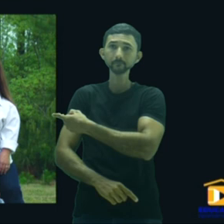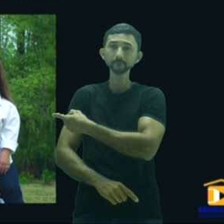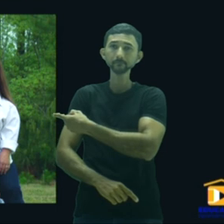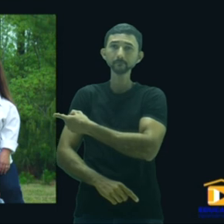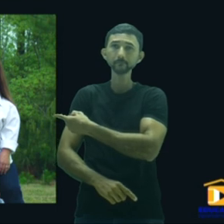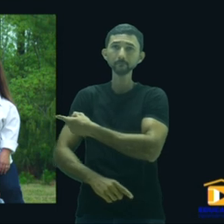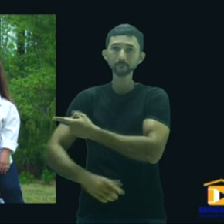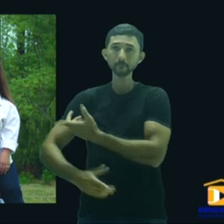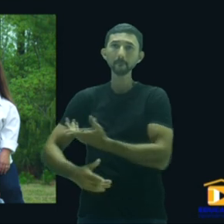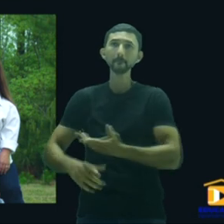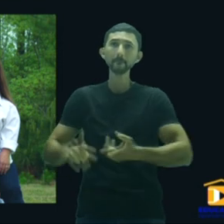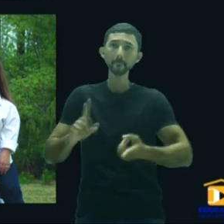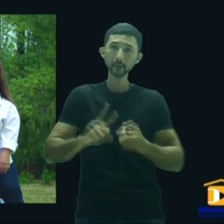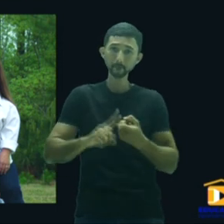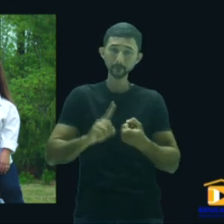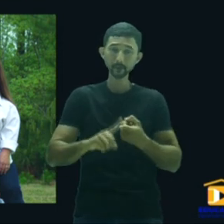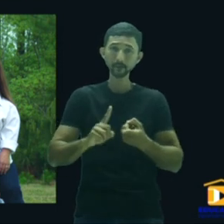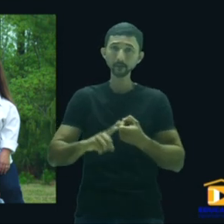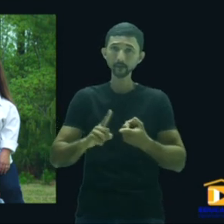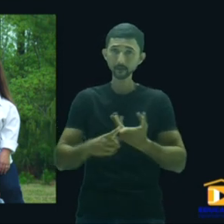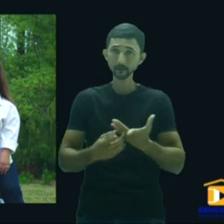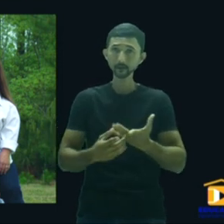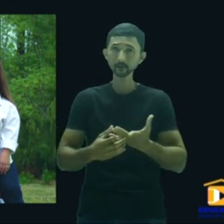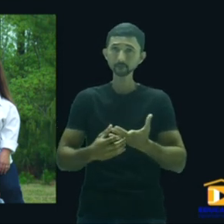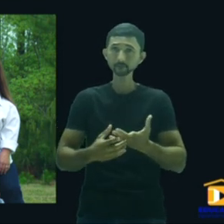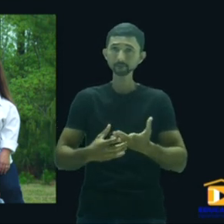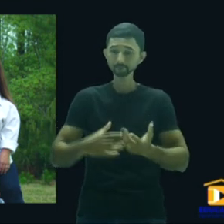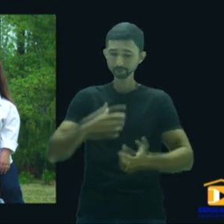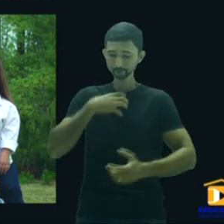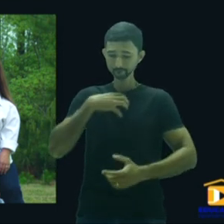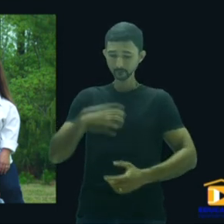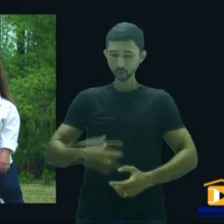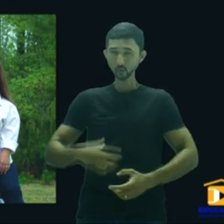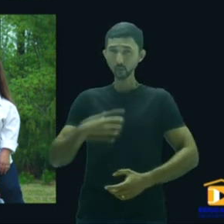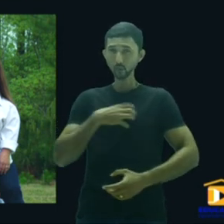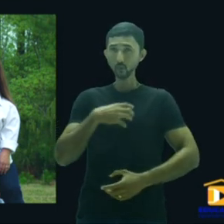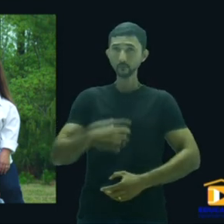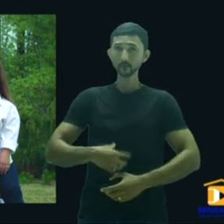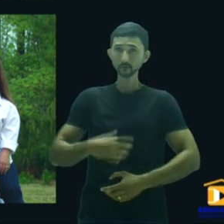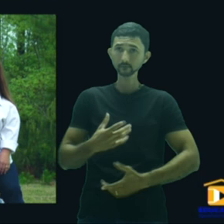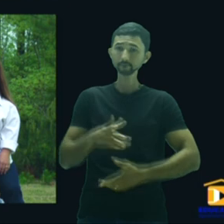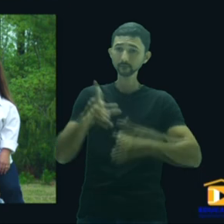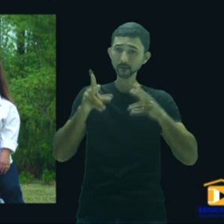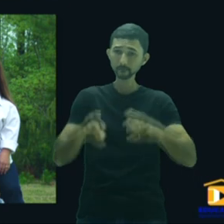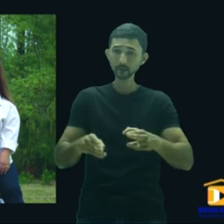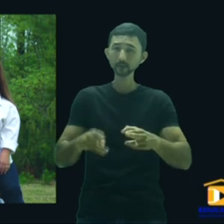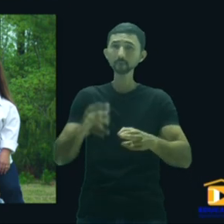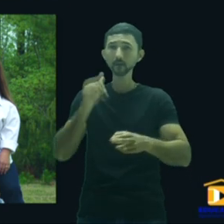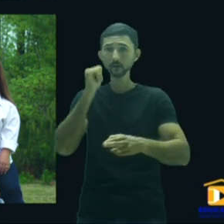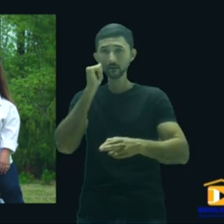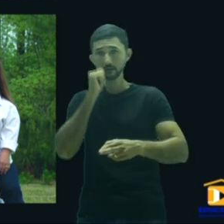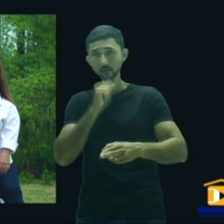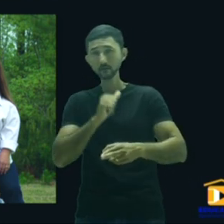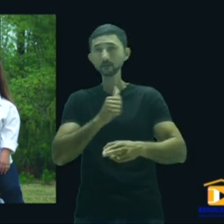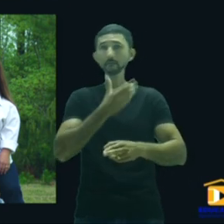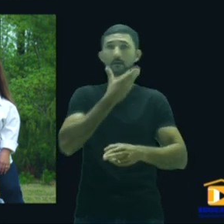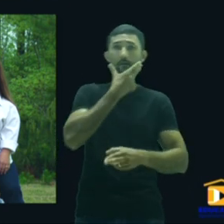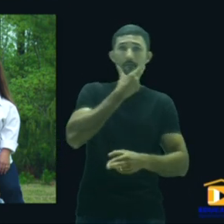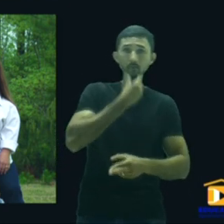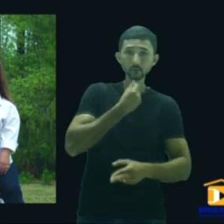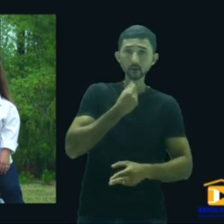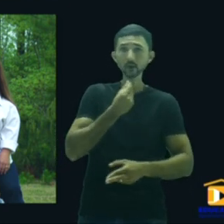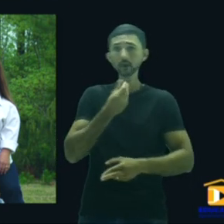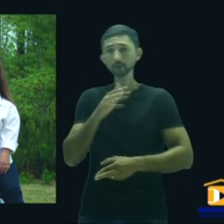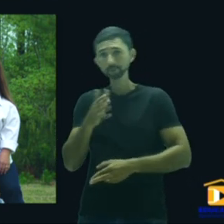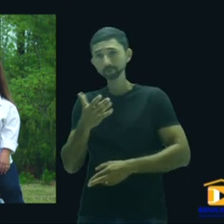a frequência deles de expressão é a mesma, tanto em homens quanto em mulheres. Claro que vai haver algumas particularidades